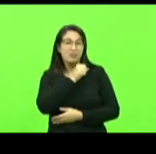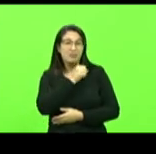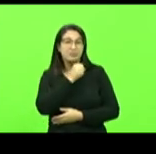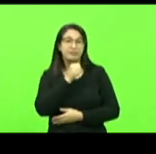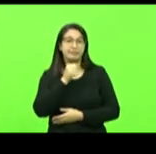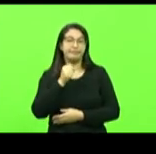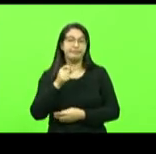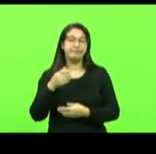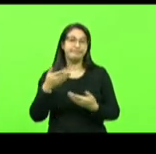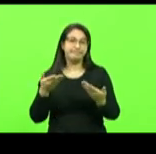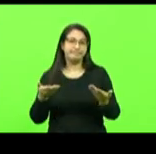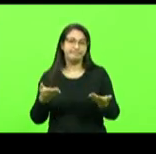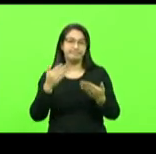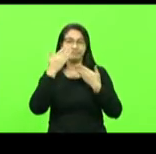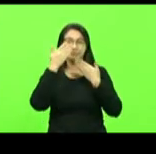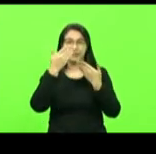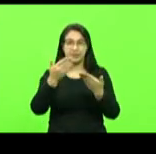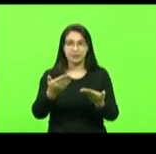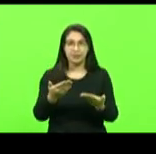chegou. Obrigada.